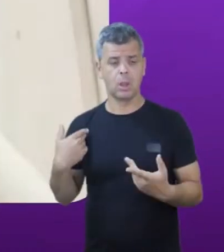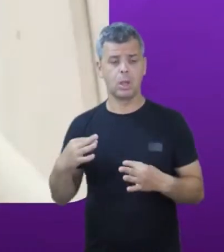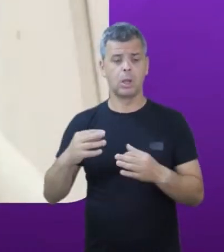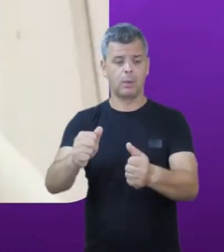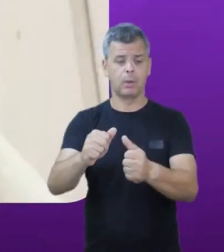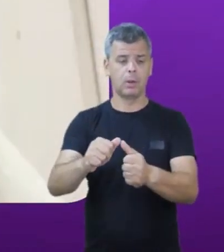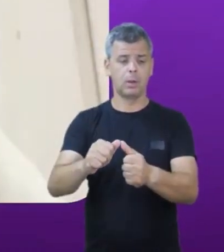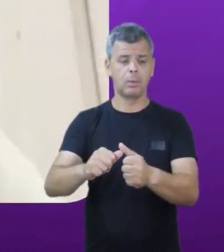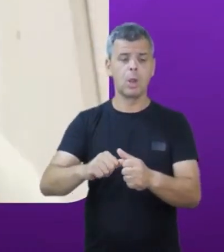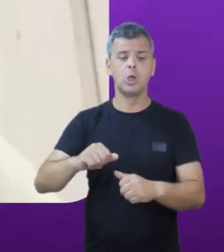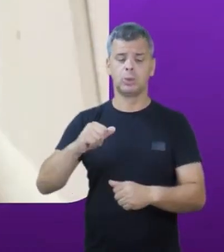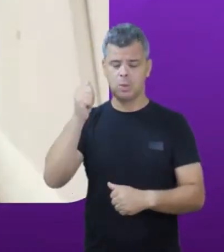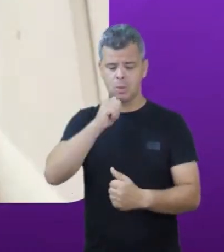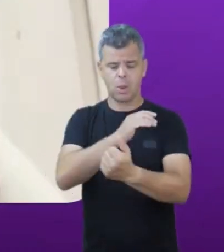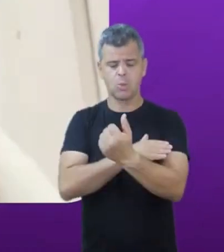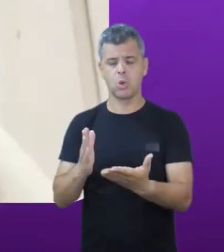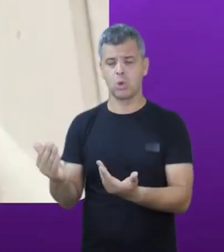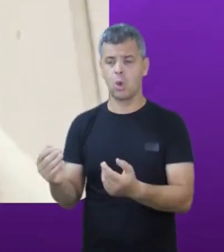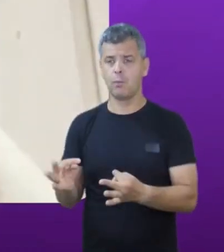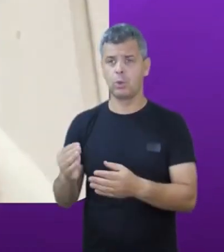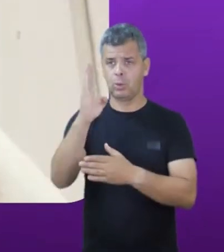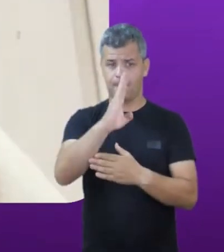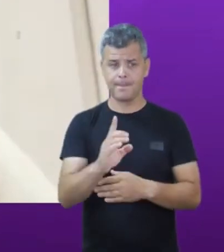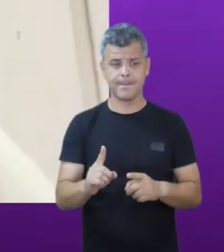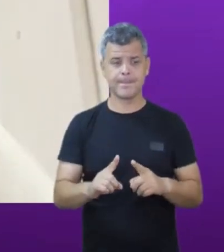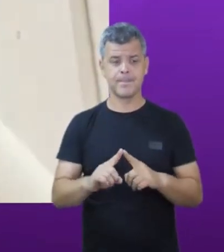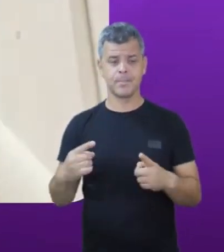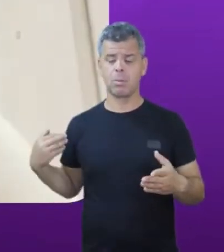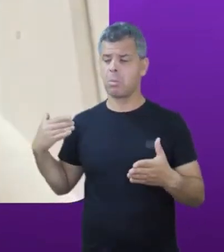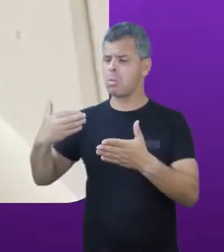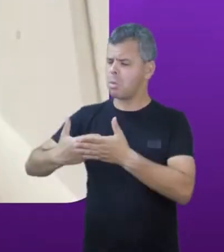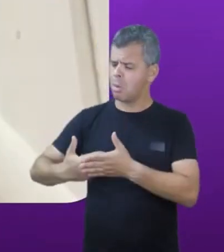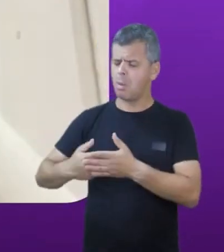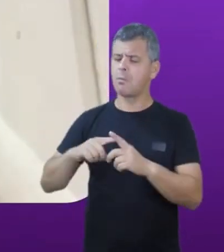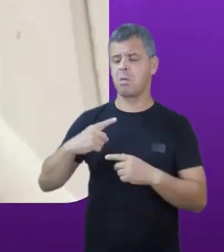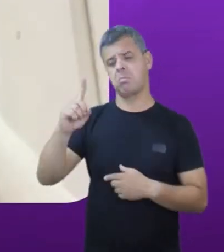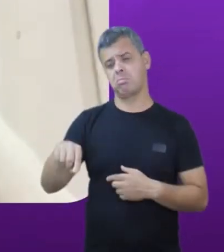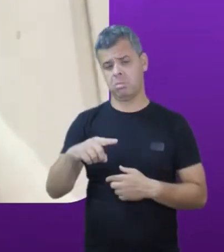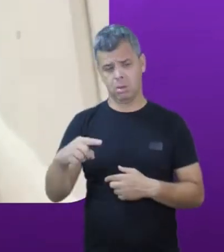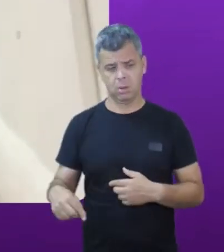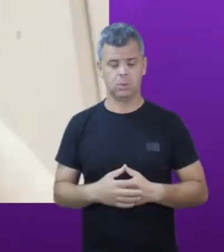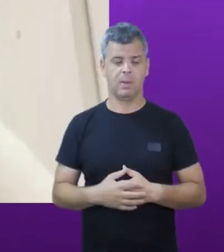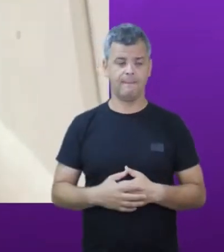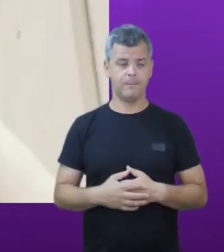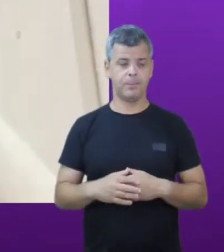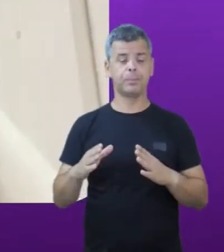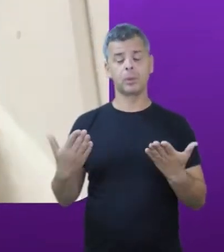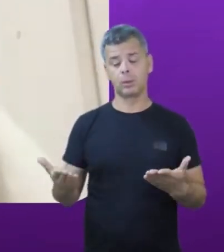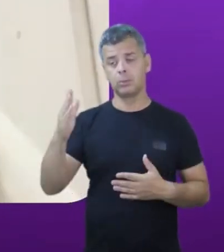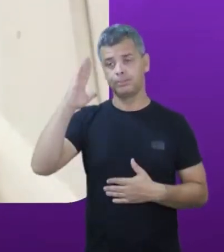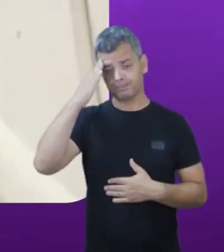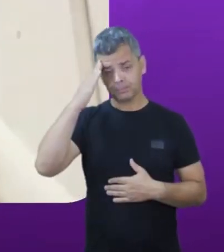lideranças femininas jovens em todo o Brasil. Mas durante muito tempo ele nos foi negado. Foi